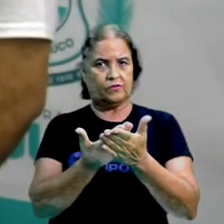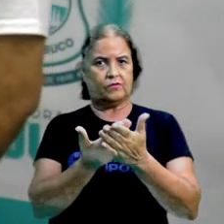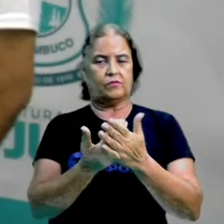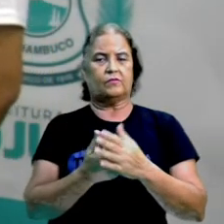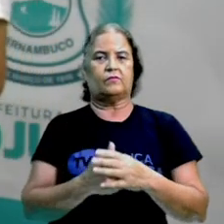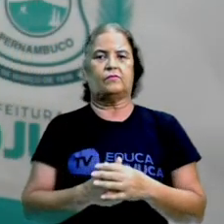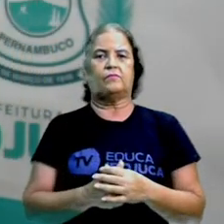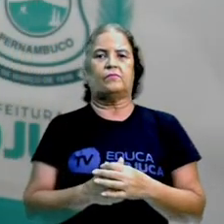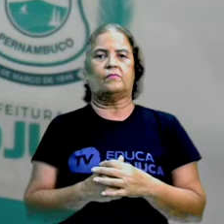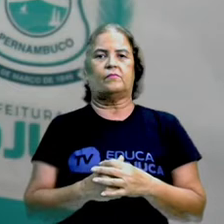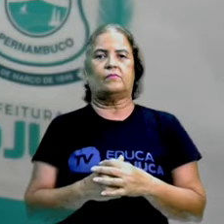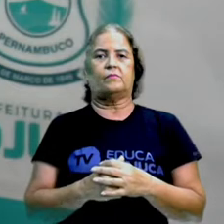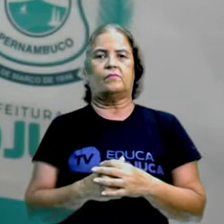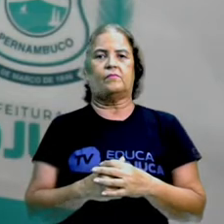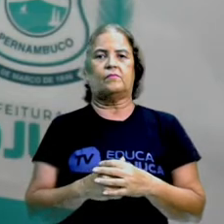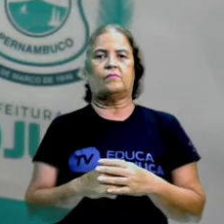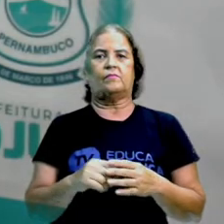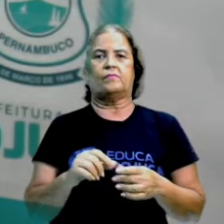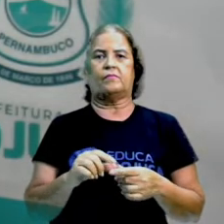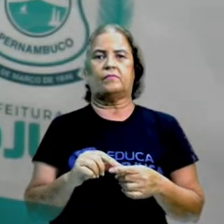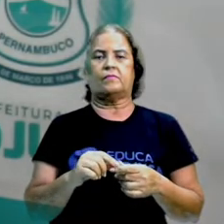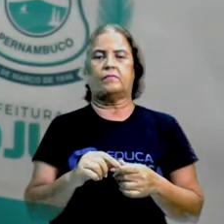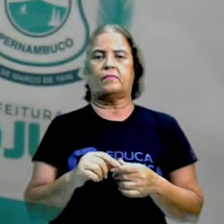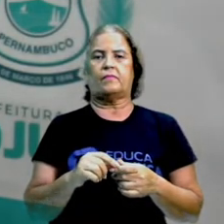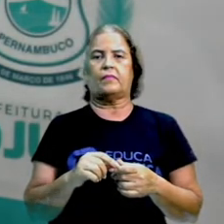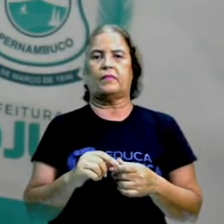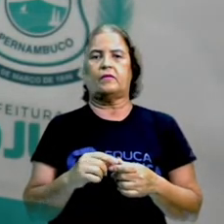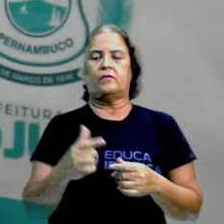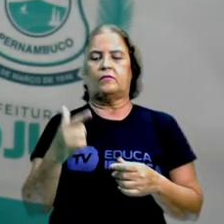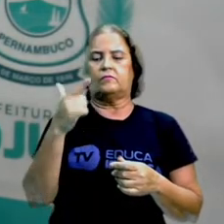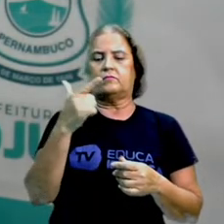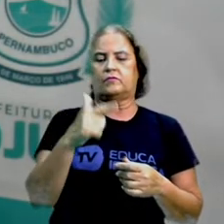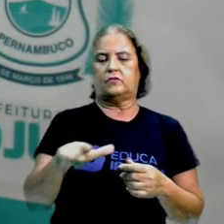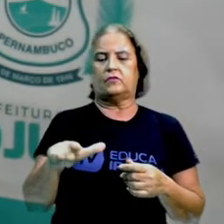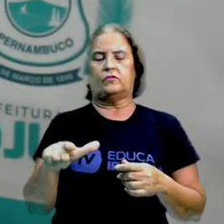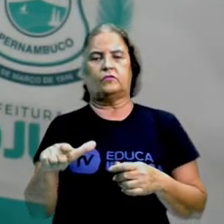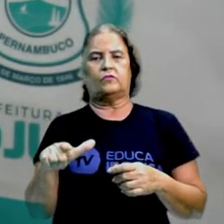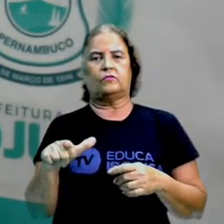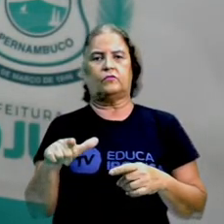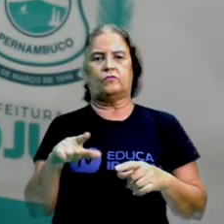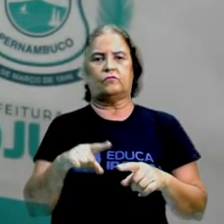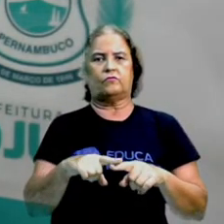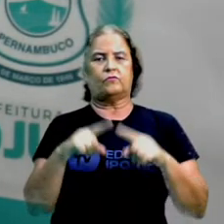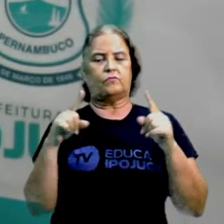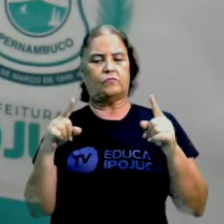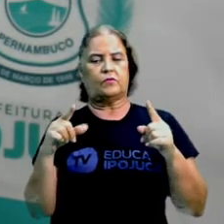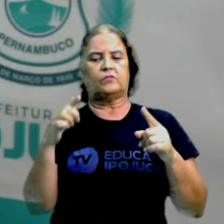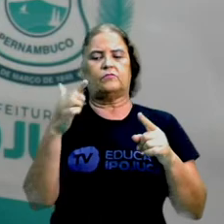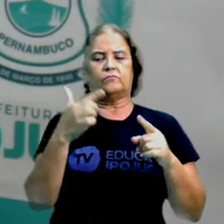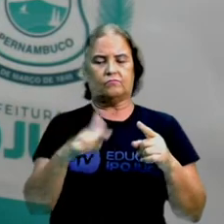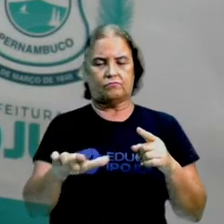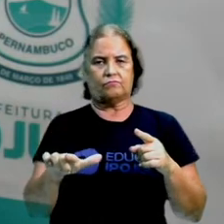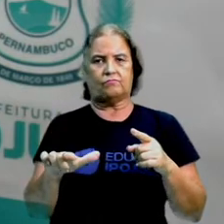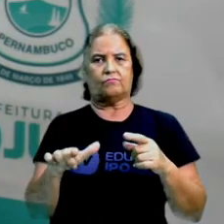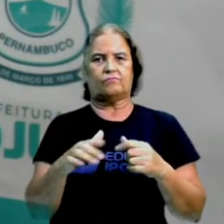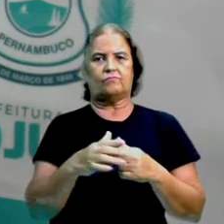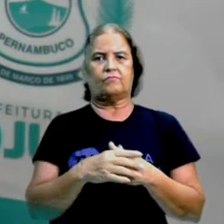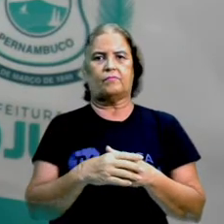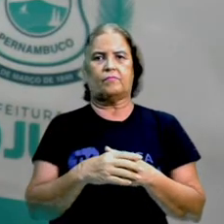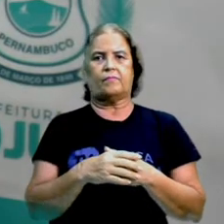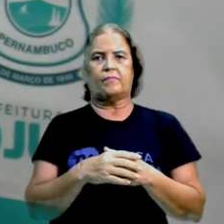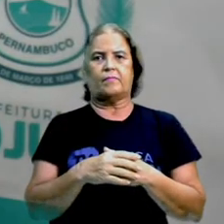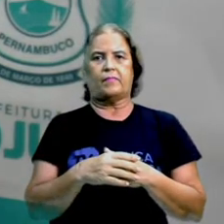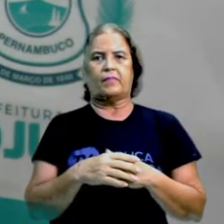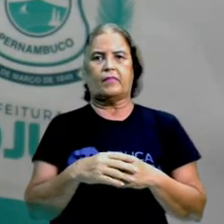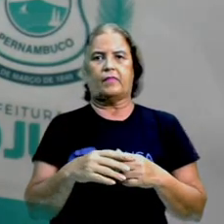go. Nós temos o re, que vai ser de novo, mais uma vez. Então, eu tenho